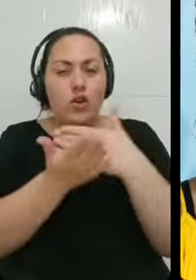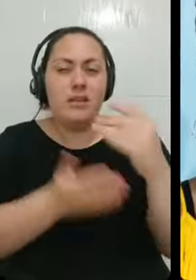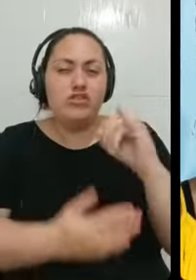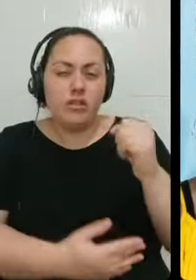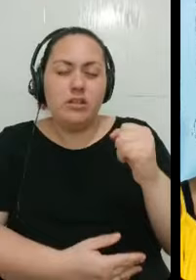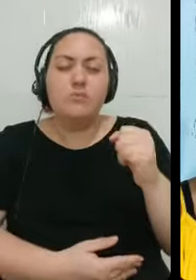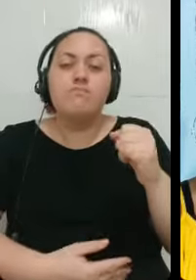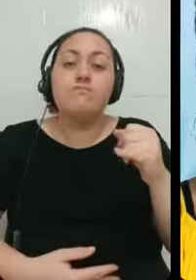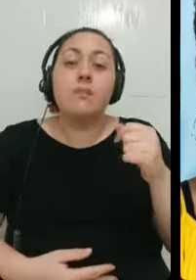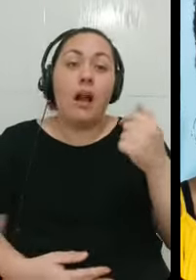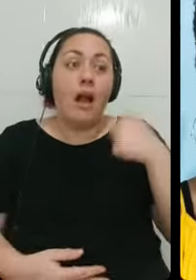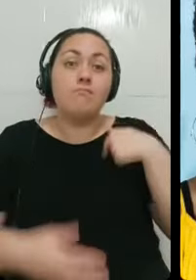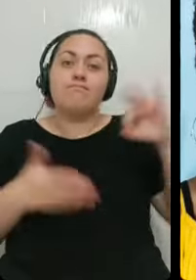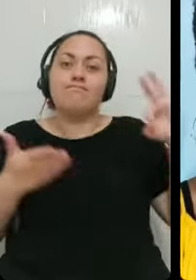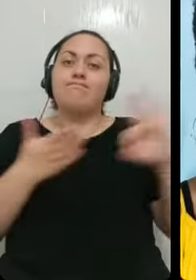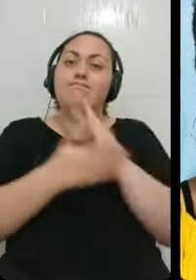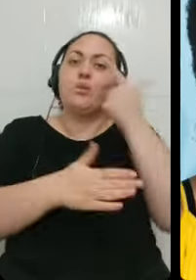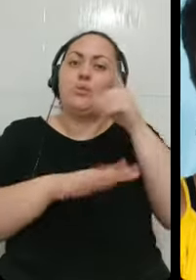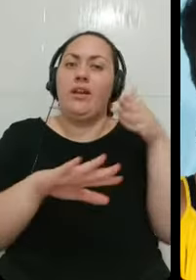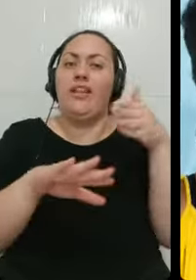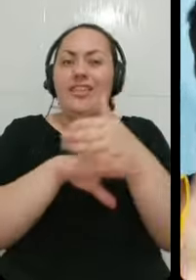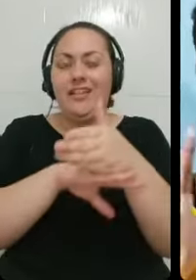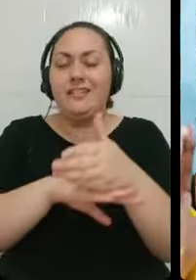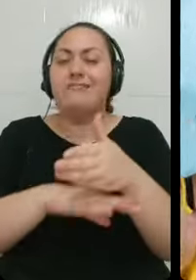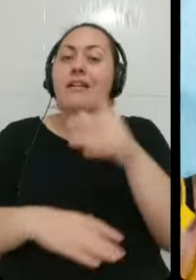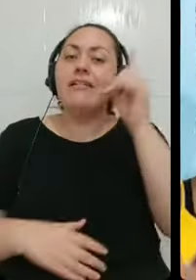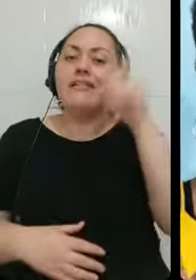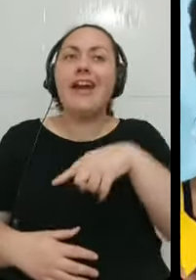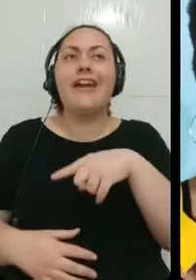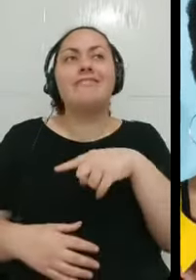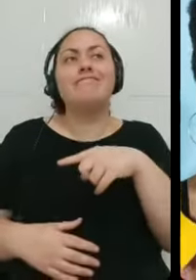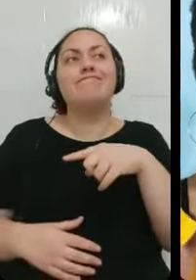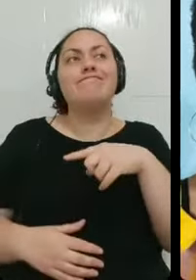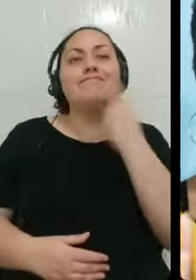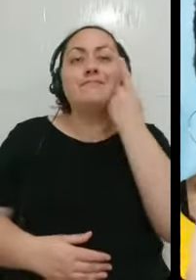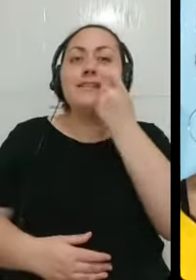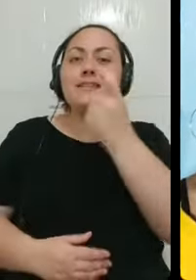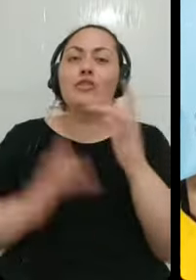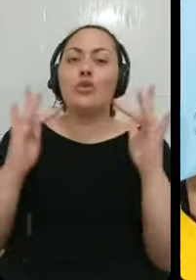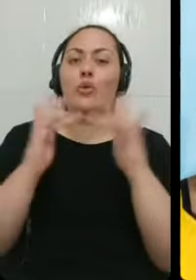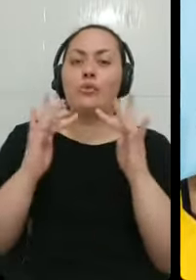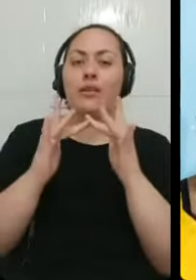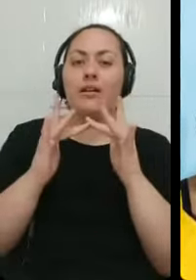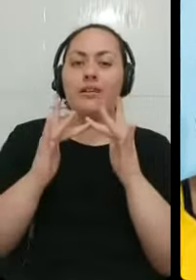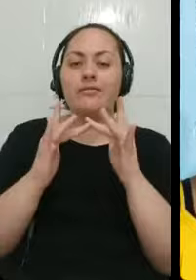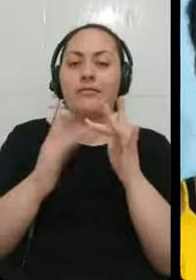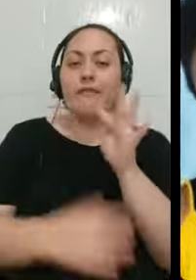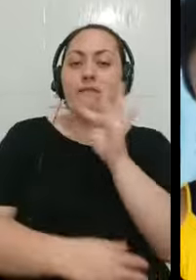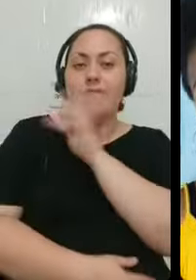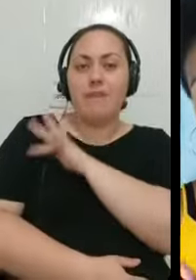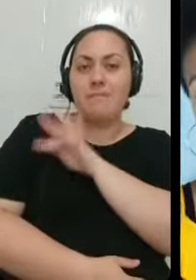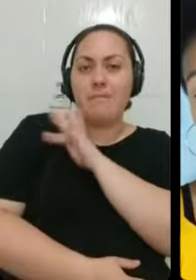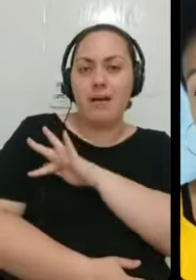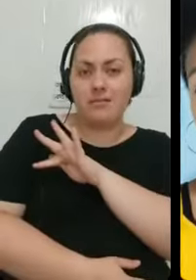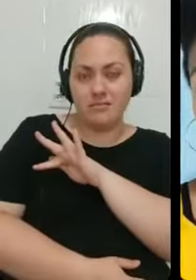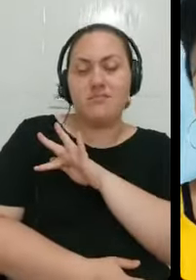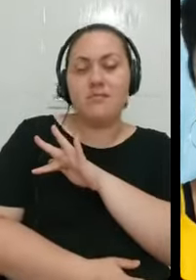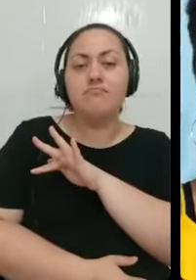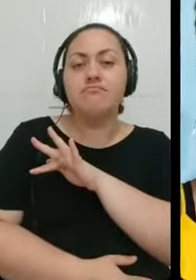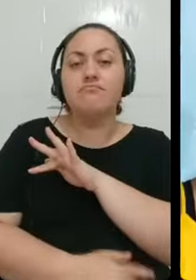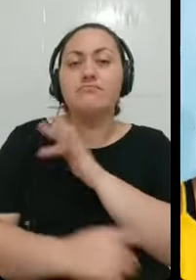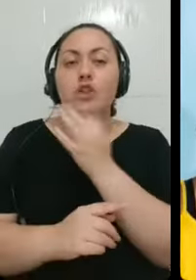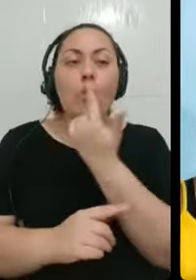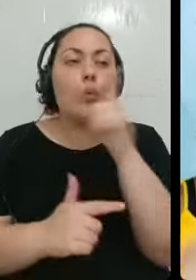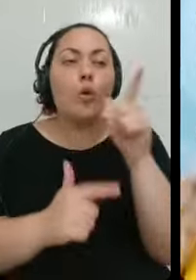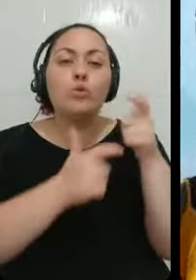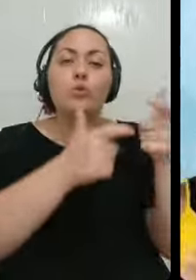bem a questão, assim, do contato. A relação da farmácia fora do laboratório, porque antes de tu entrar no curso, tu tem